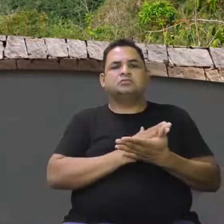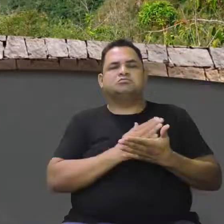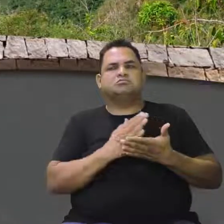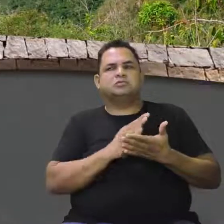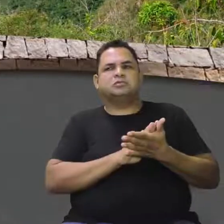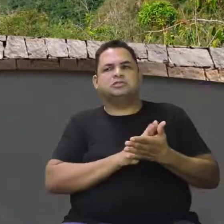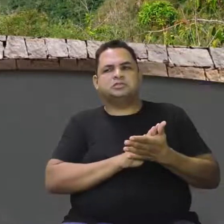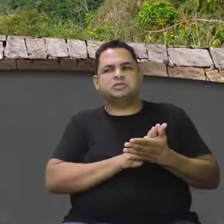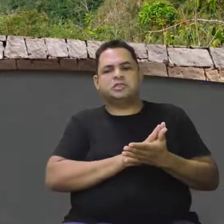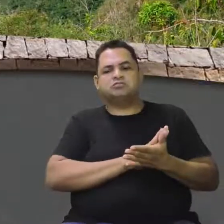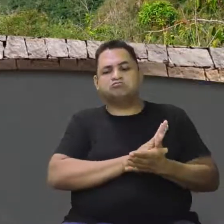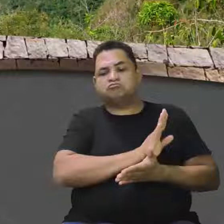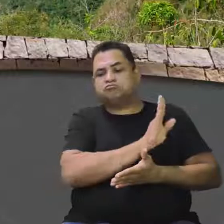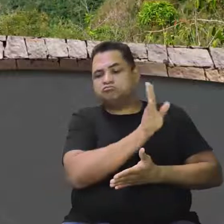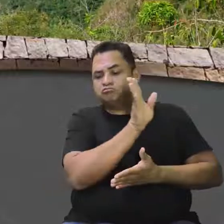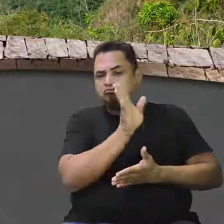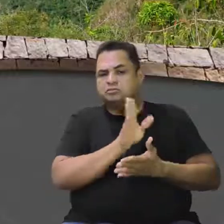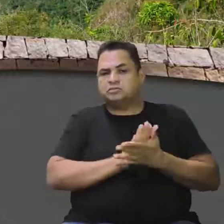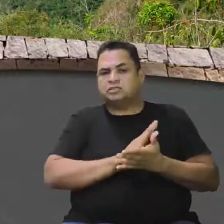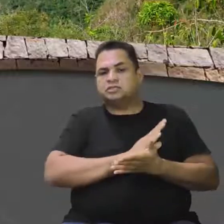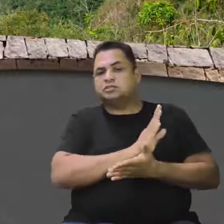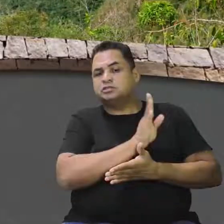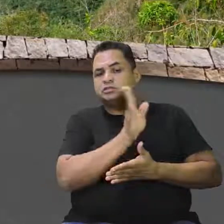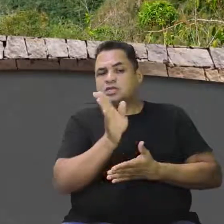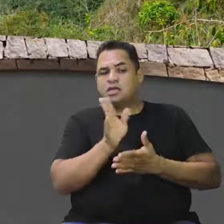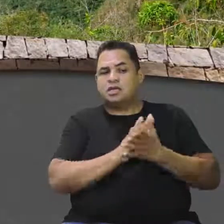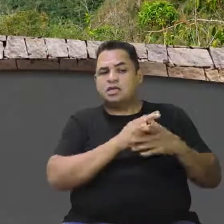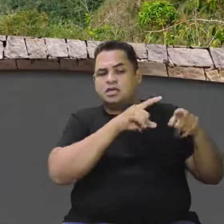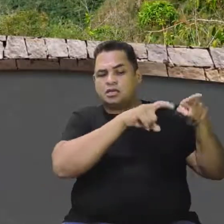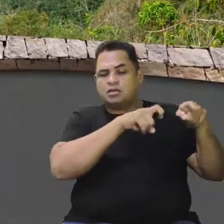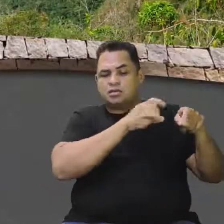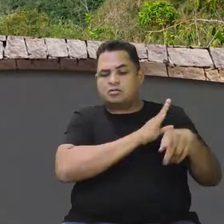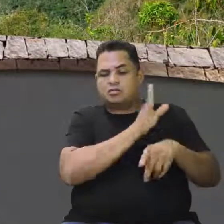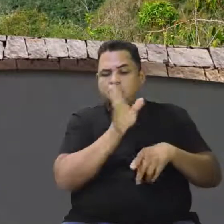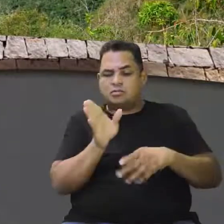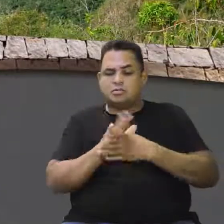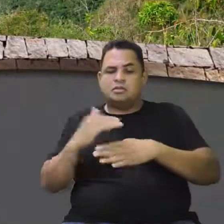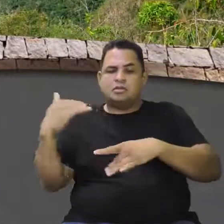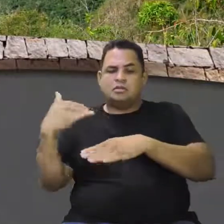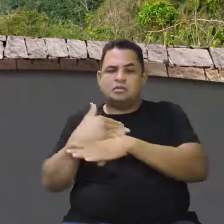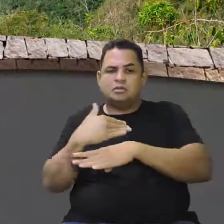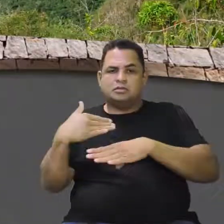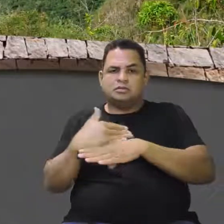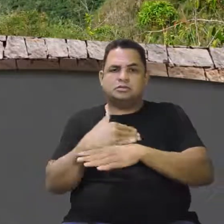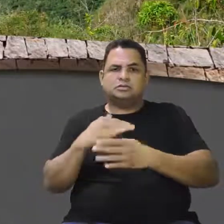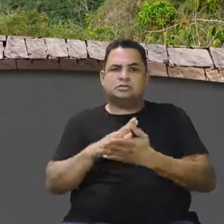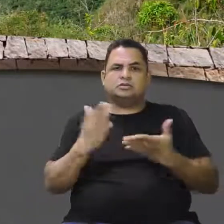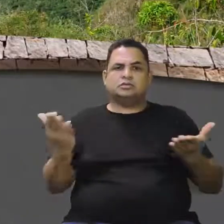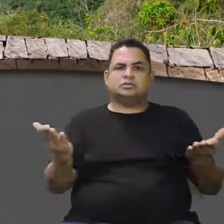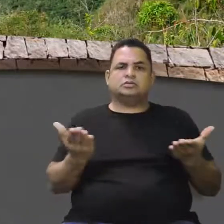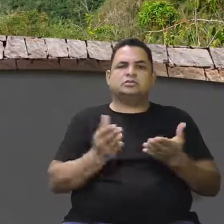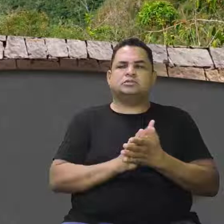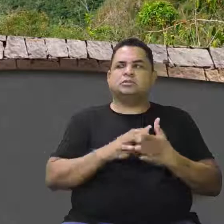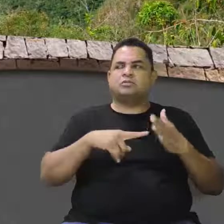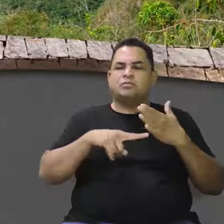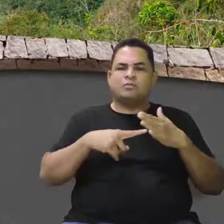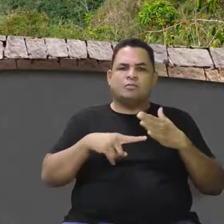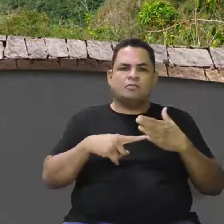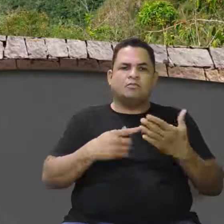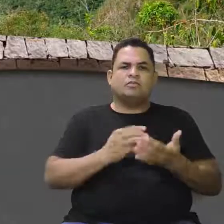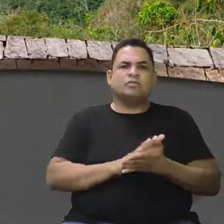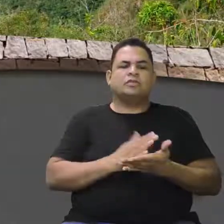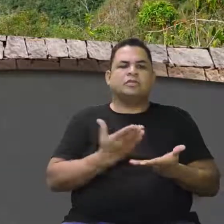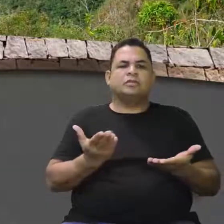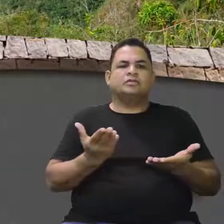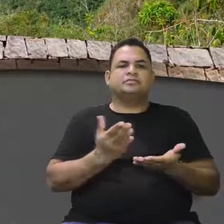começaram a deixar essas partes de Rondônia, lá das áreas rurais, que passaram pelo processo de mecanização